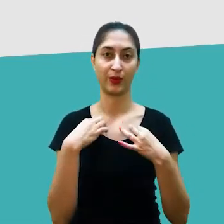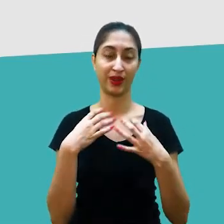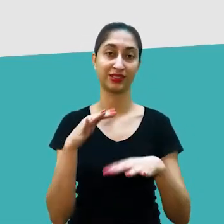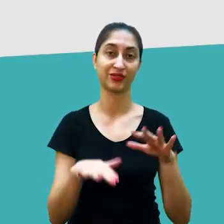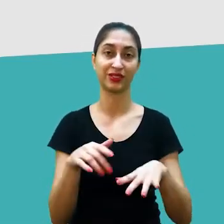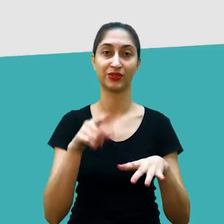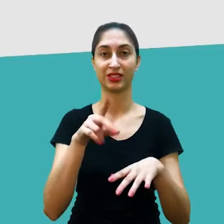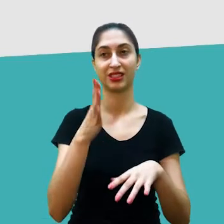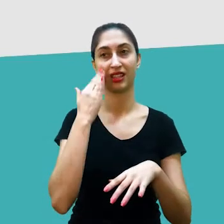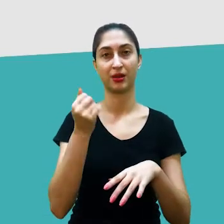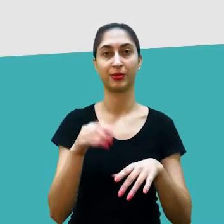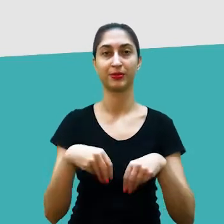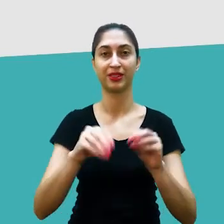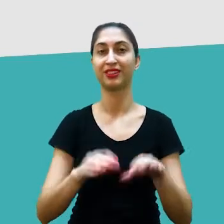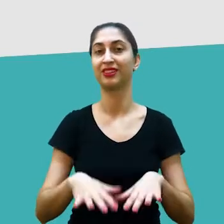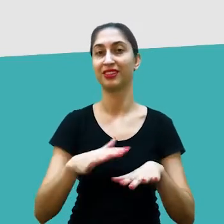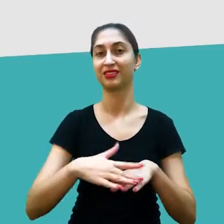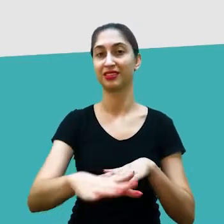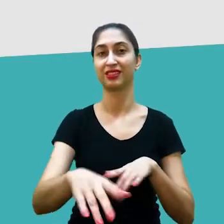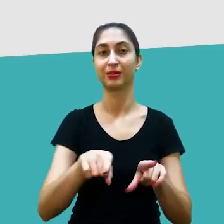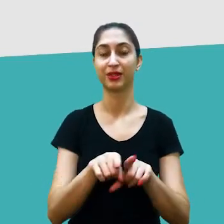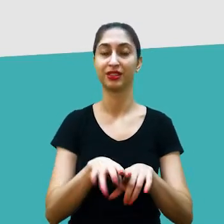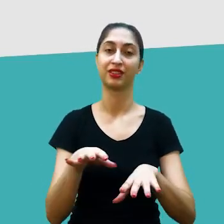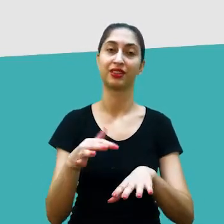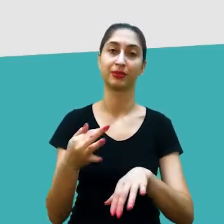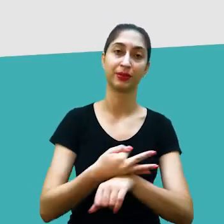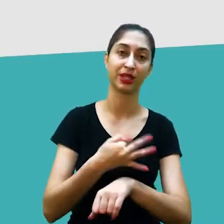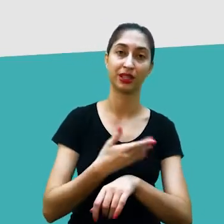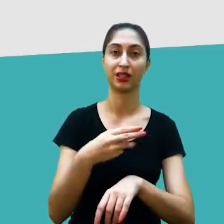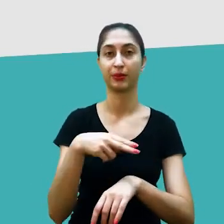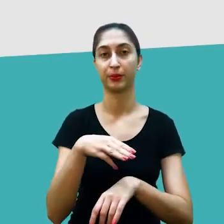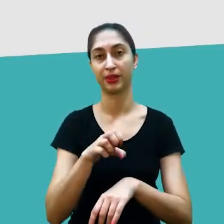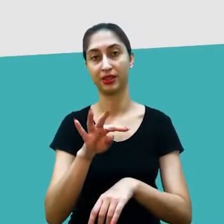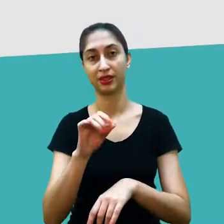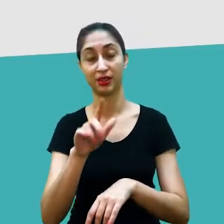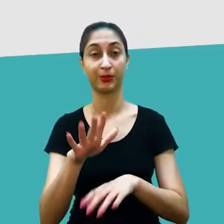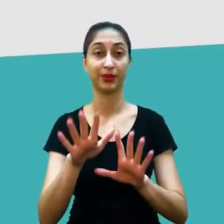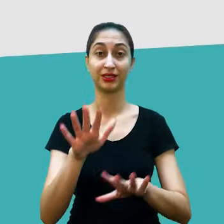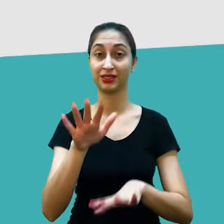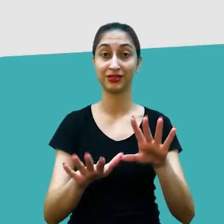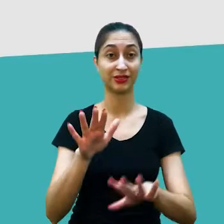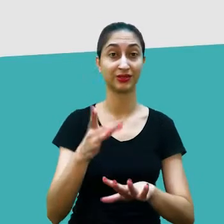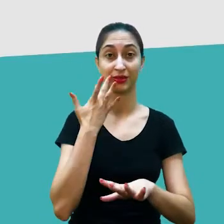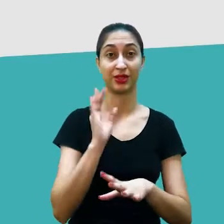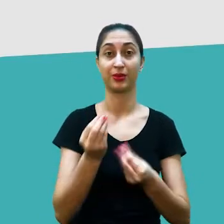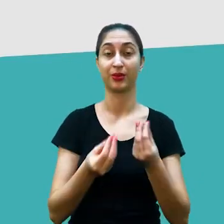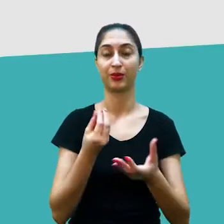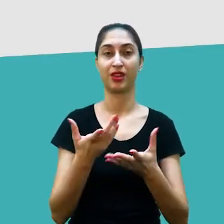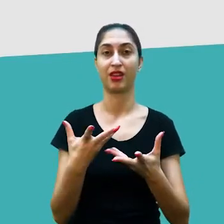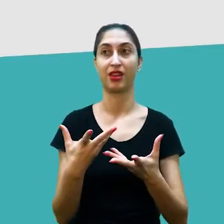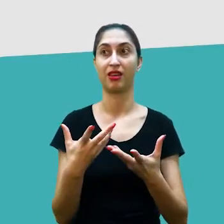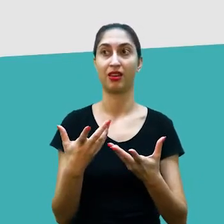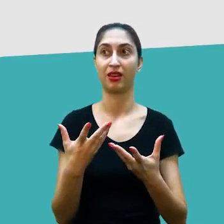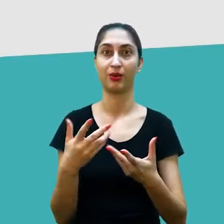né, do tecido, do aviamento e às vezes do metal, mas não entende o tamanho dessa cadeia, né, Walter, e a riqueza que ela é em todo